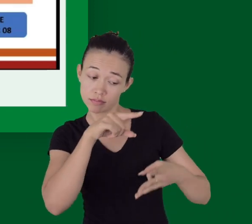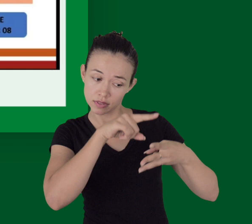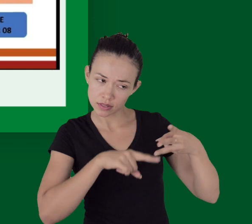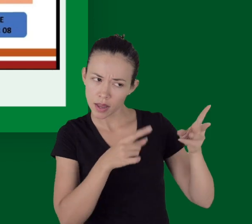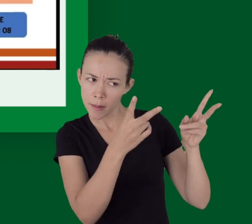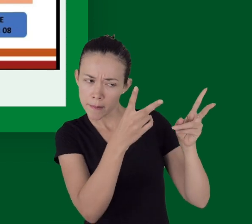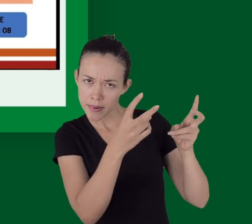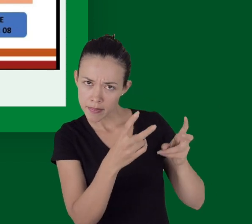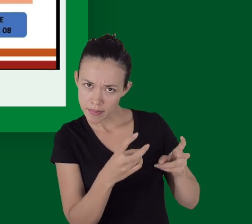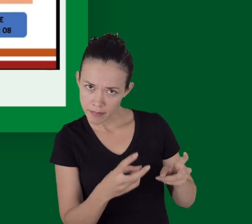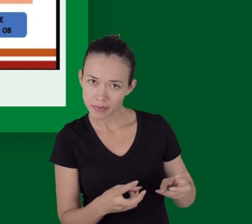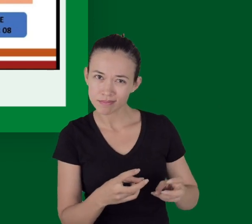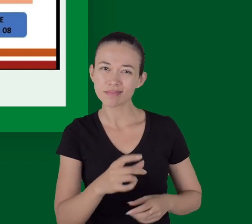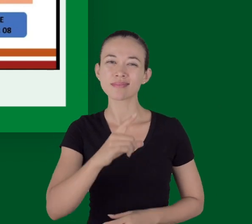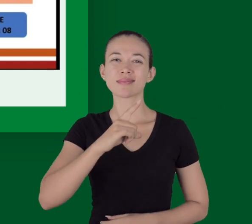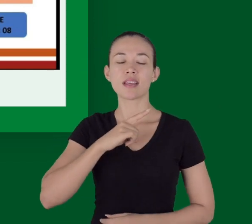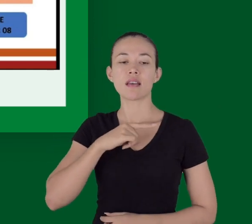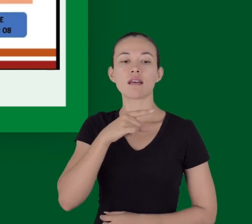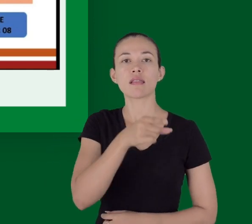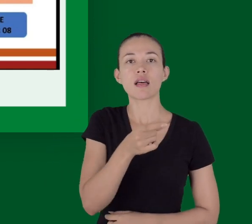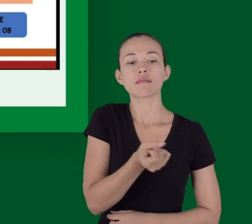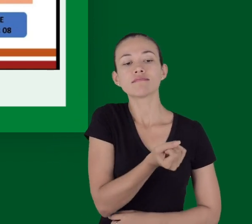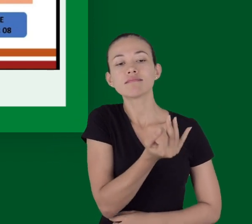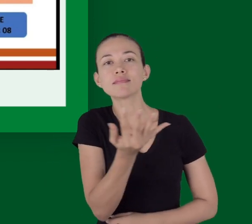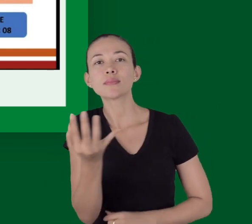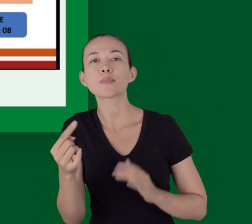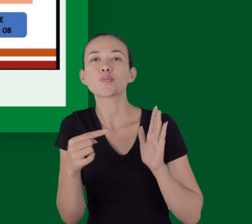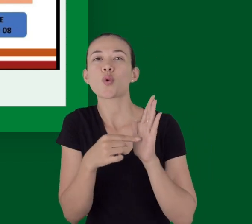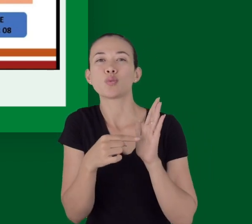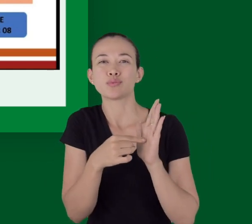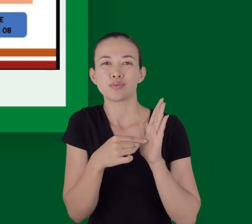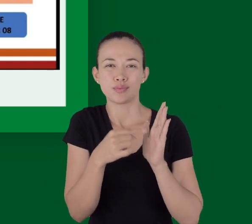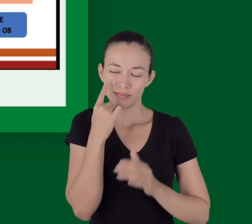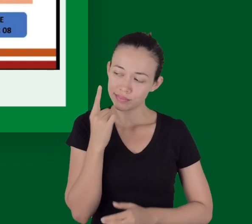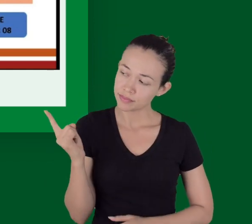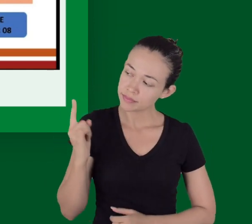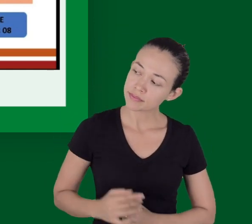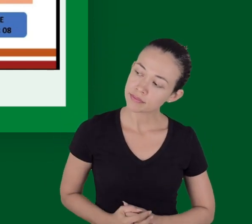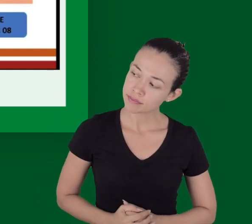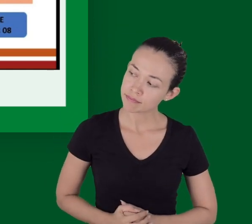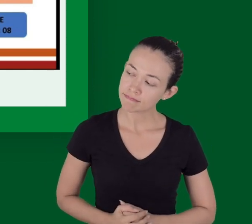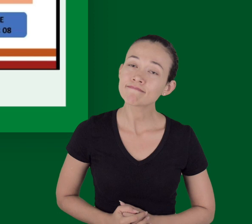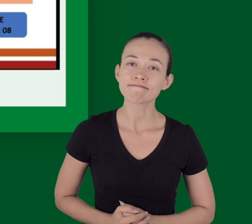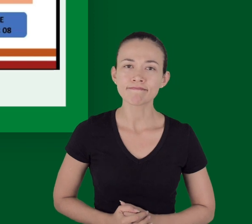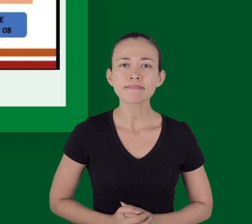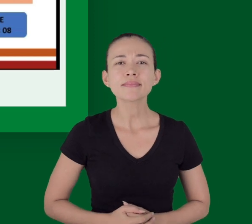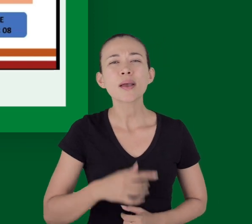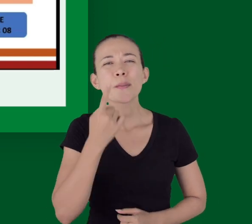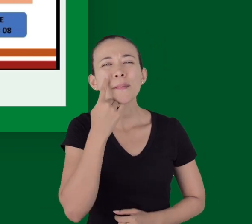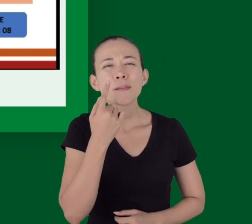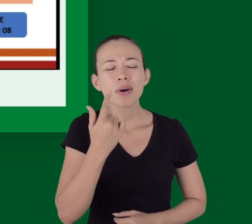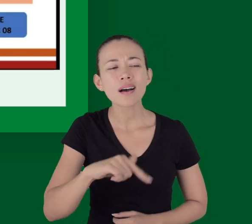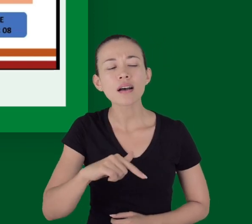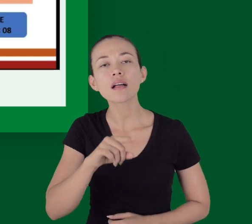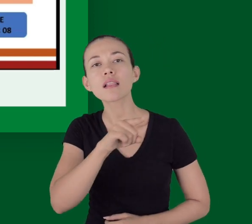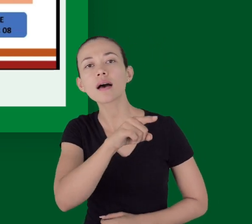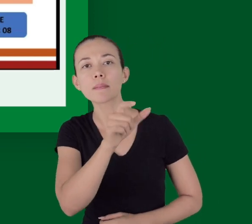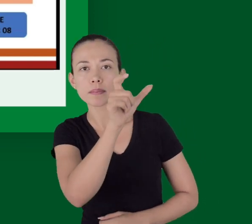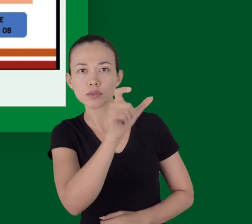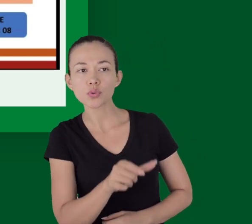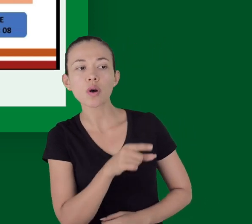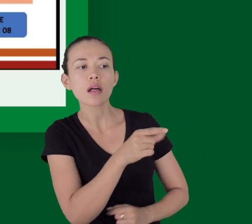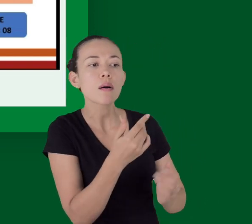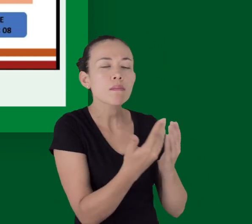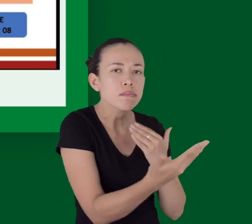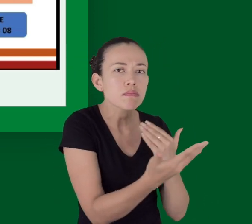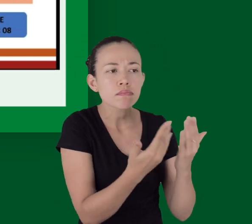3, tá? Que é o mínimo, até 15, que é o grau de normalidade. E nós precisamos treinar isso junto do paciente. O que que chama